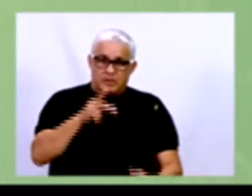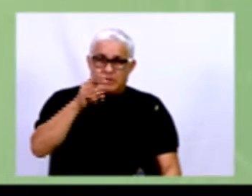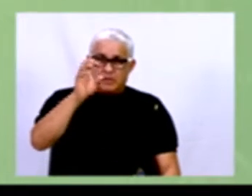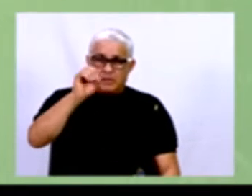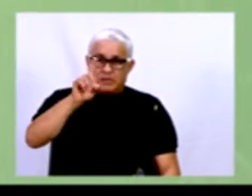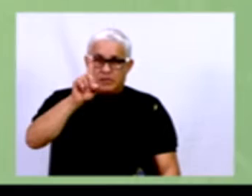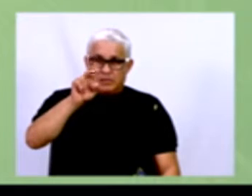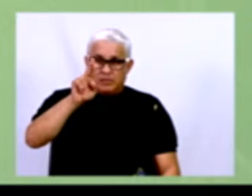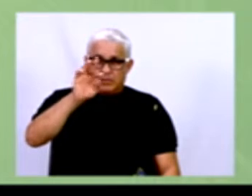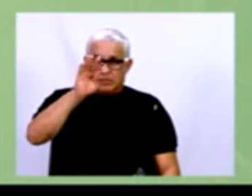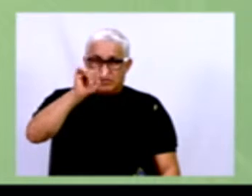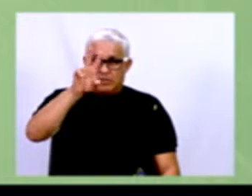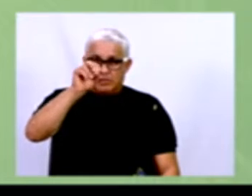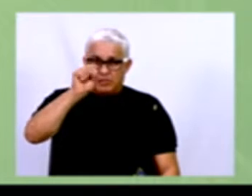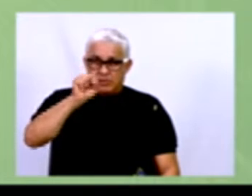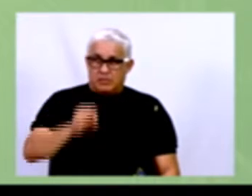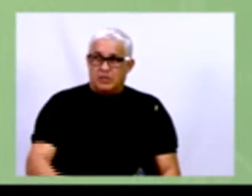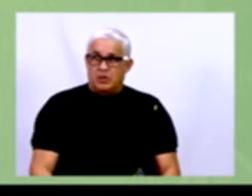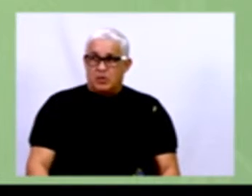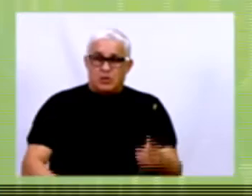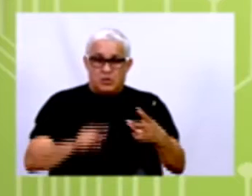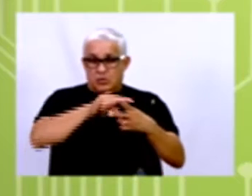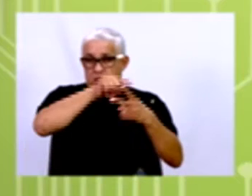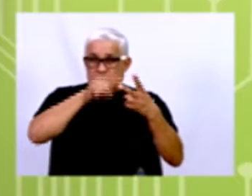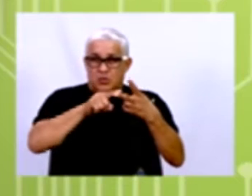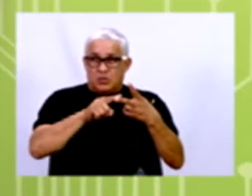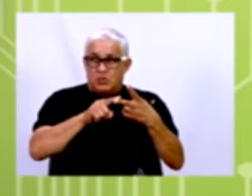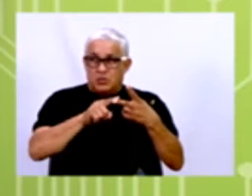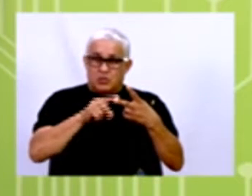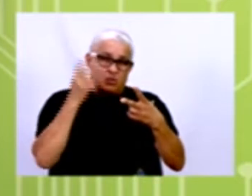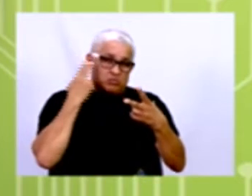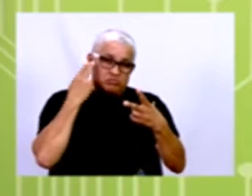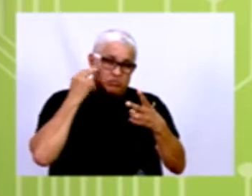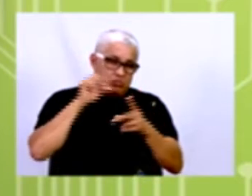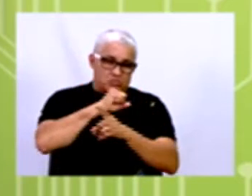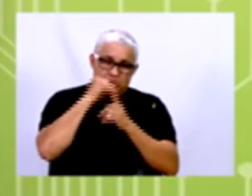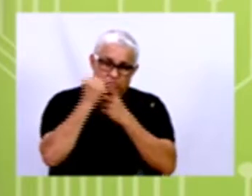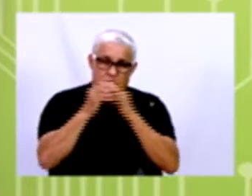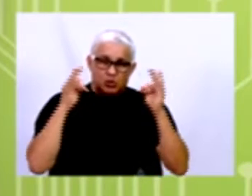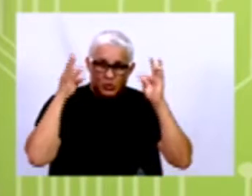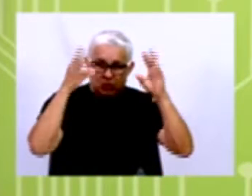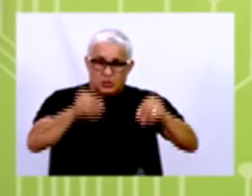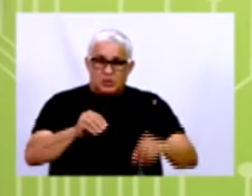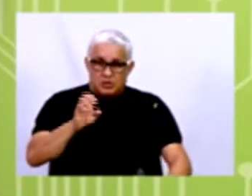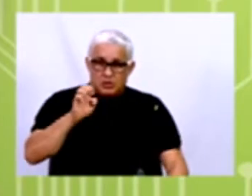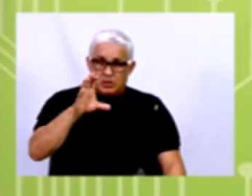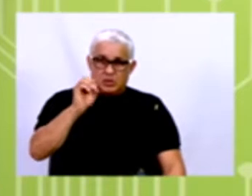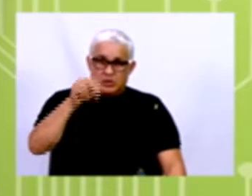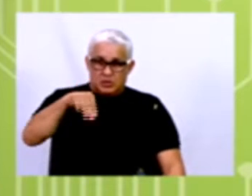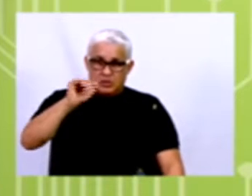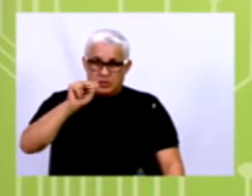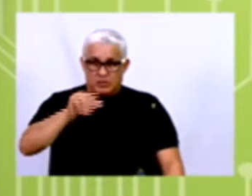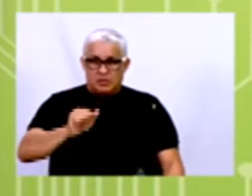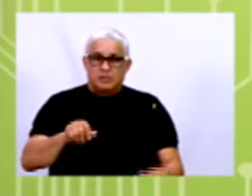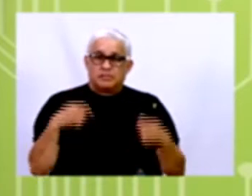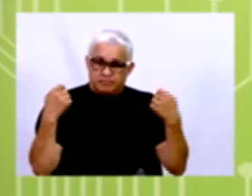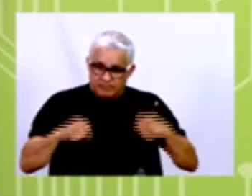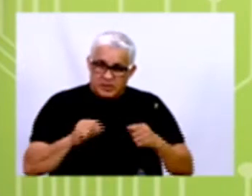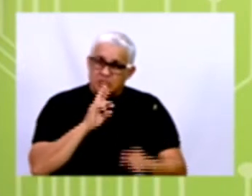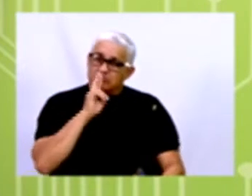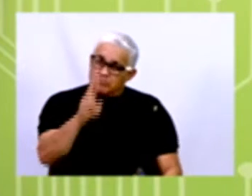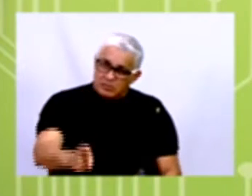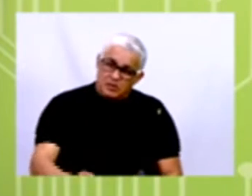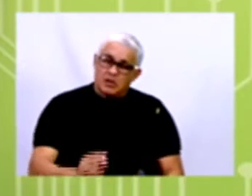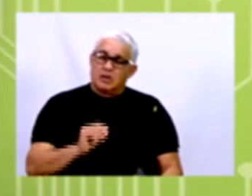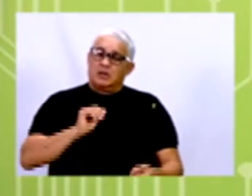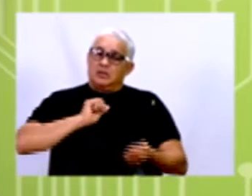necessidades humanas. Então, esses 2 polos comuns a toda a sociedade, a economia tem que dar conta, tem que responder, encontrar